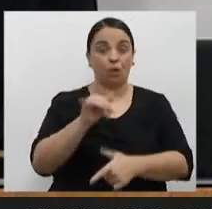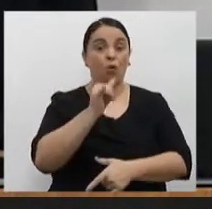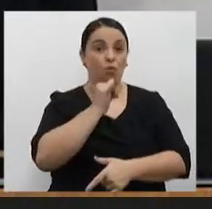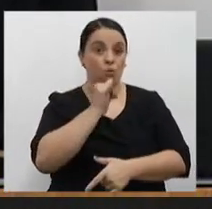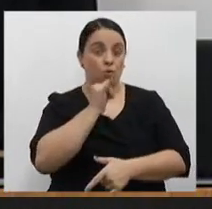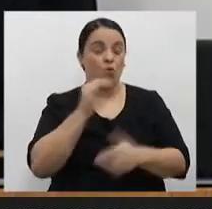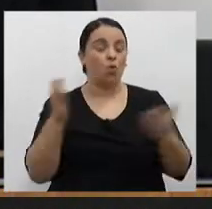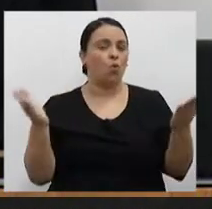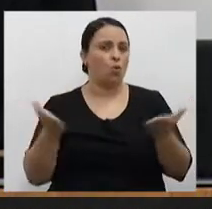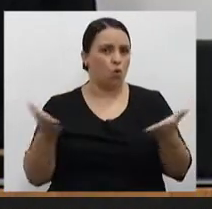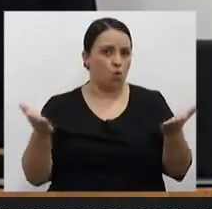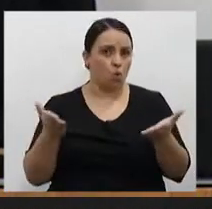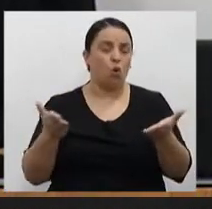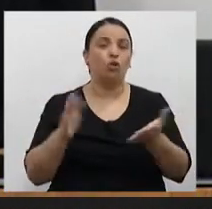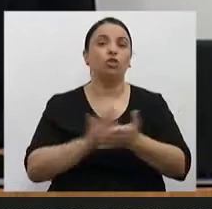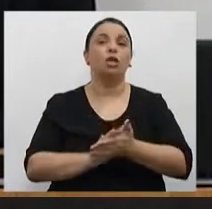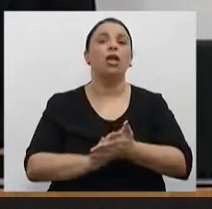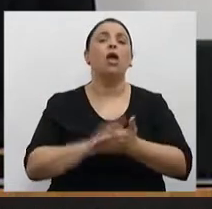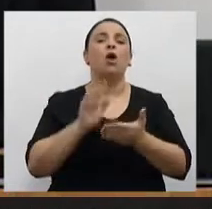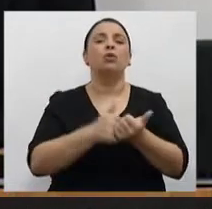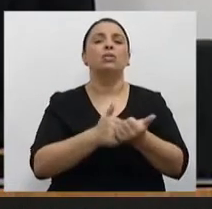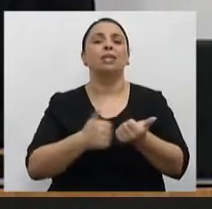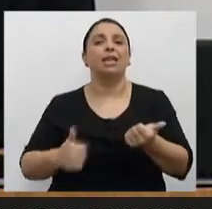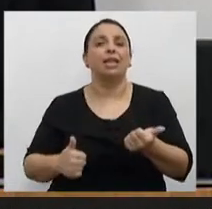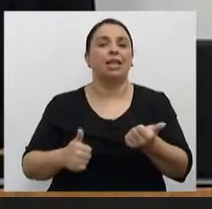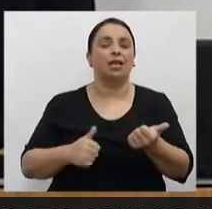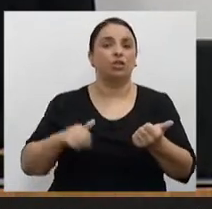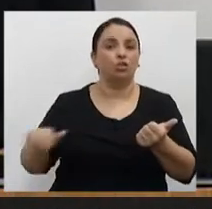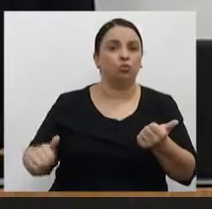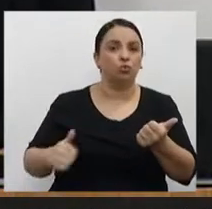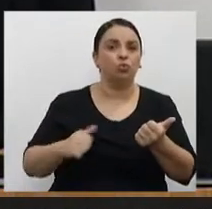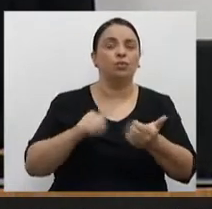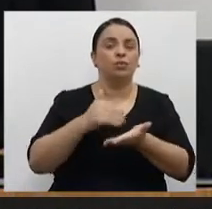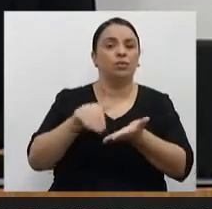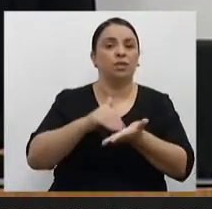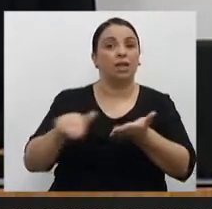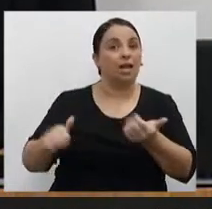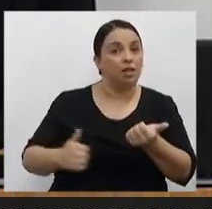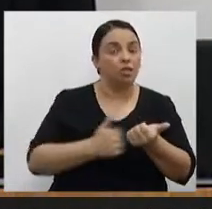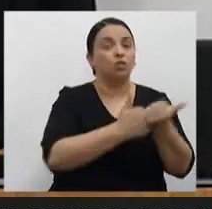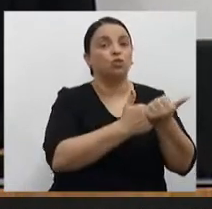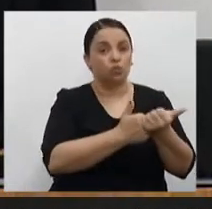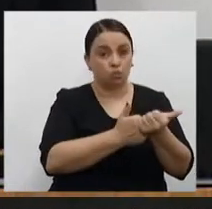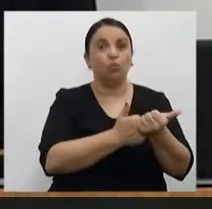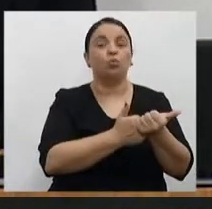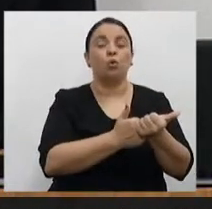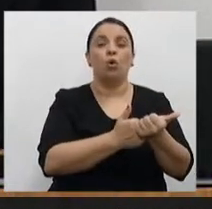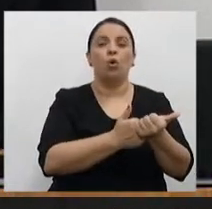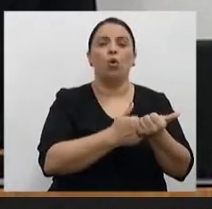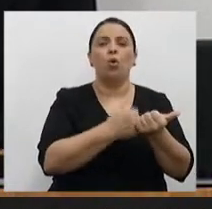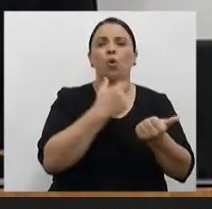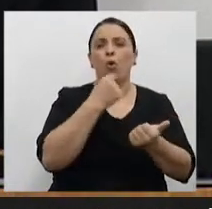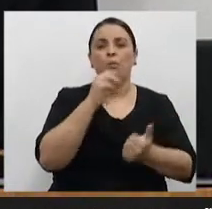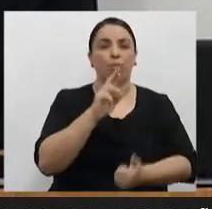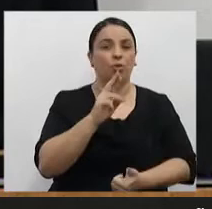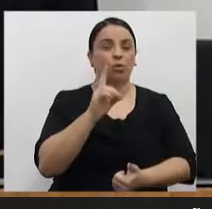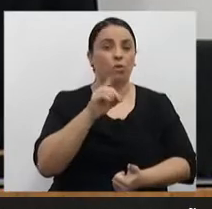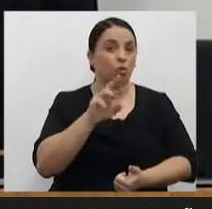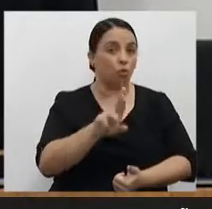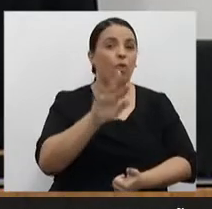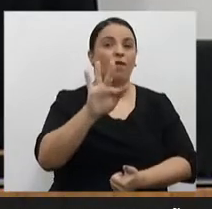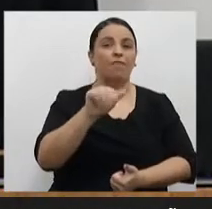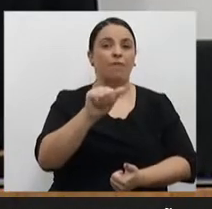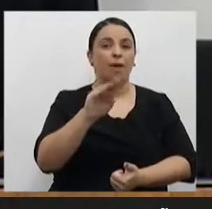secretário adjunto, né, de Saúde de Belo Horizonte, o doutor Fabiano, e não está muito claro como é que vai